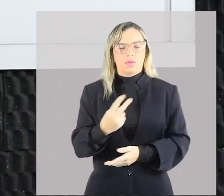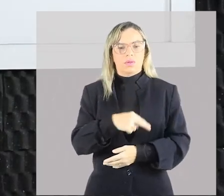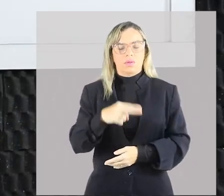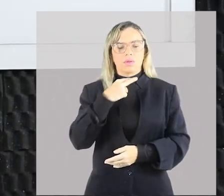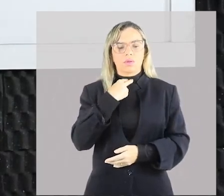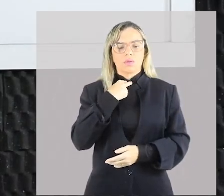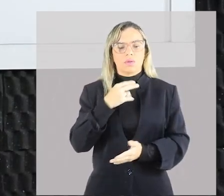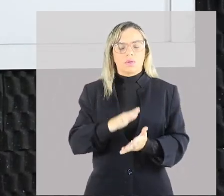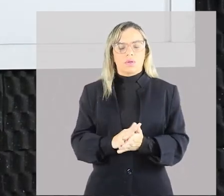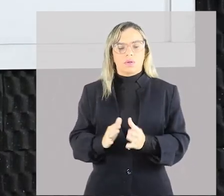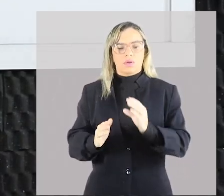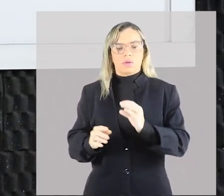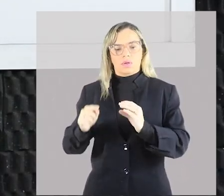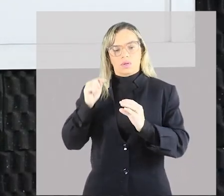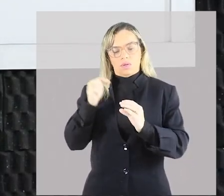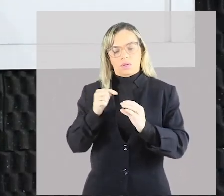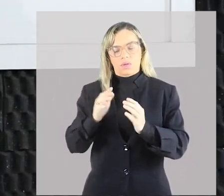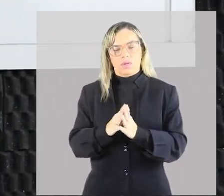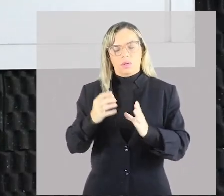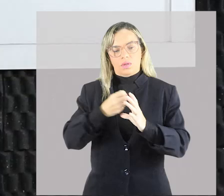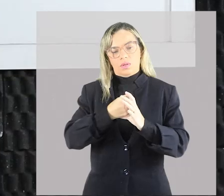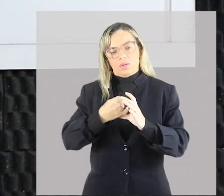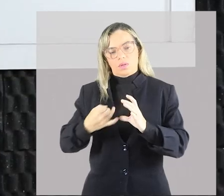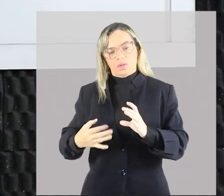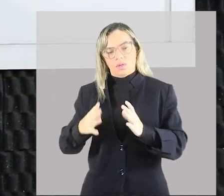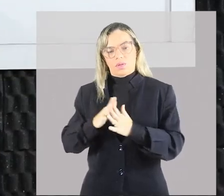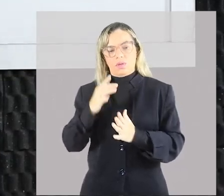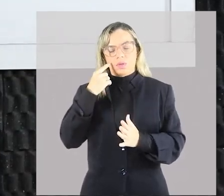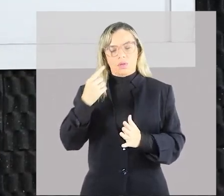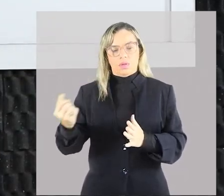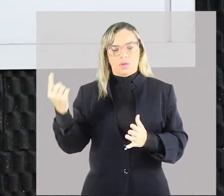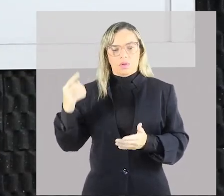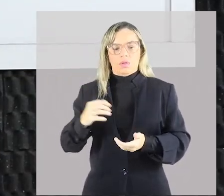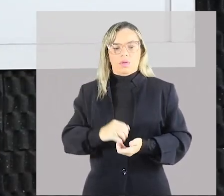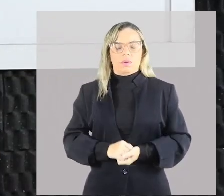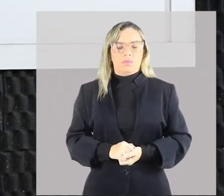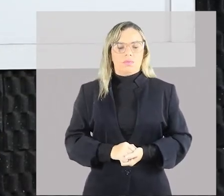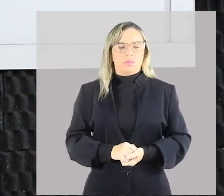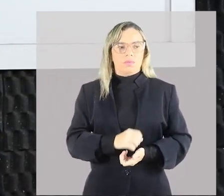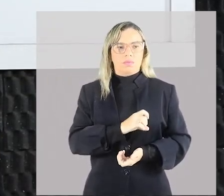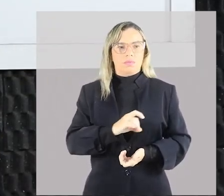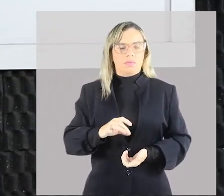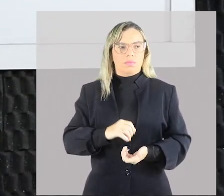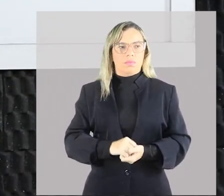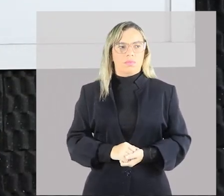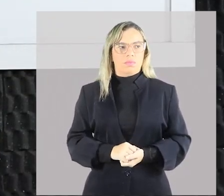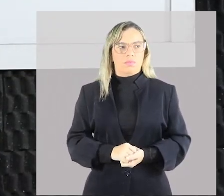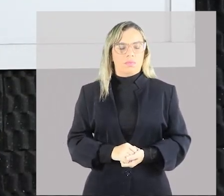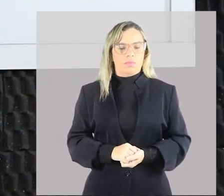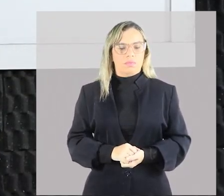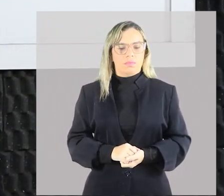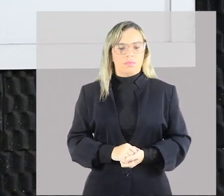está contido, porque está caracterizado como elemento, tá? Então, isso aqui está fora.